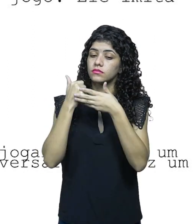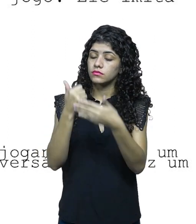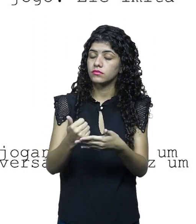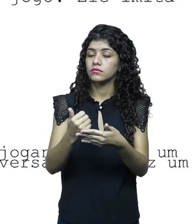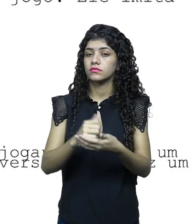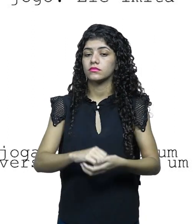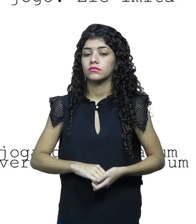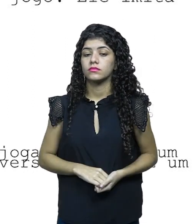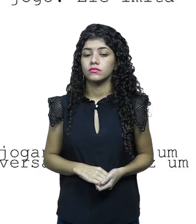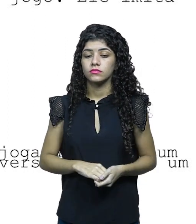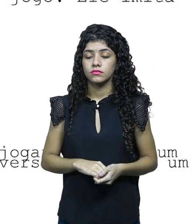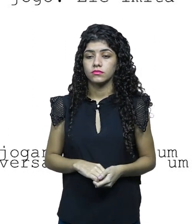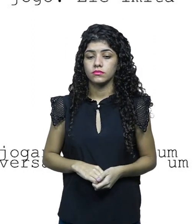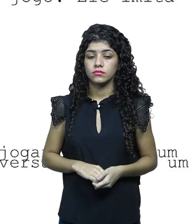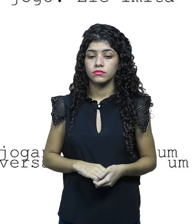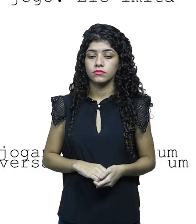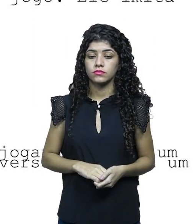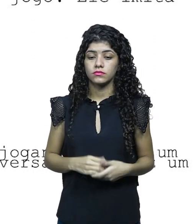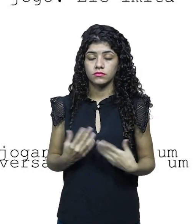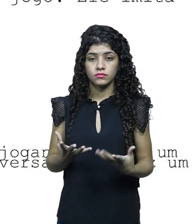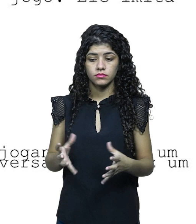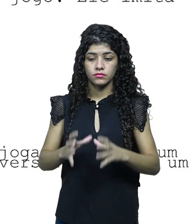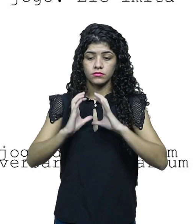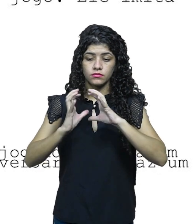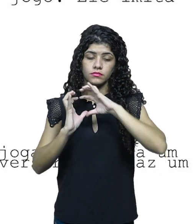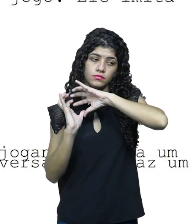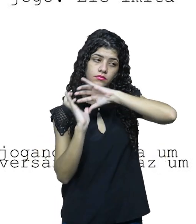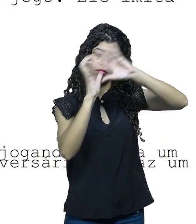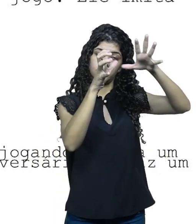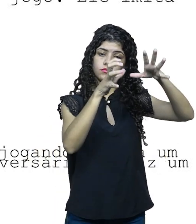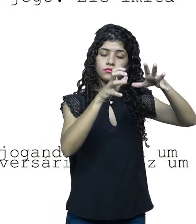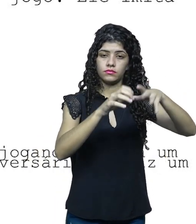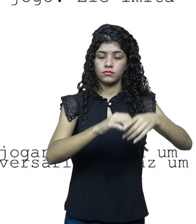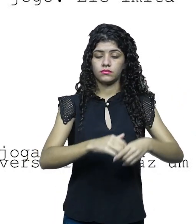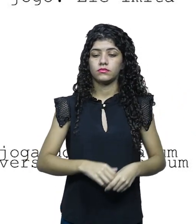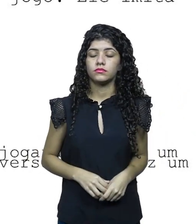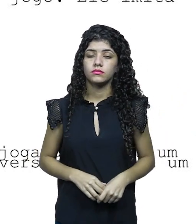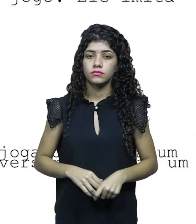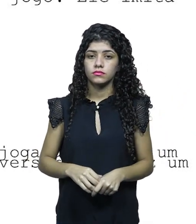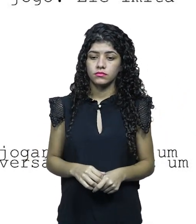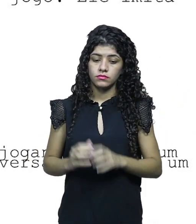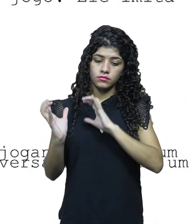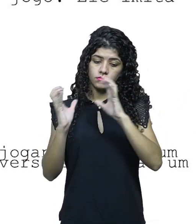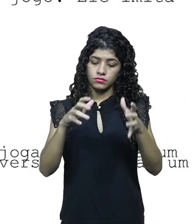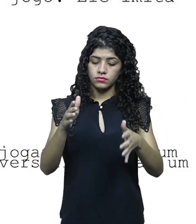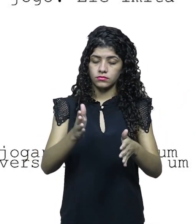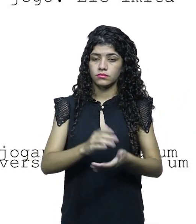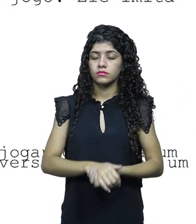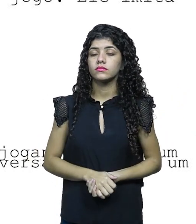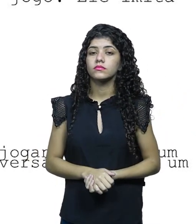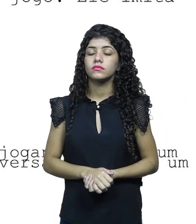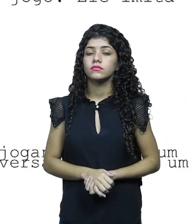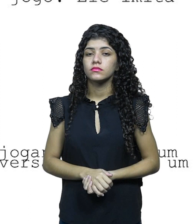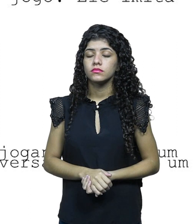desse filme, junto com o Karl Hamburger. Mauro lança a bola para o hífen, meio do campinho, em caixa